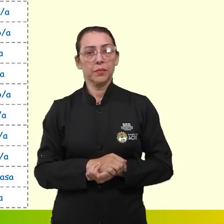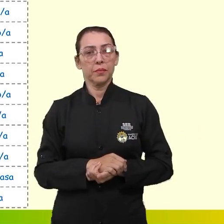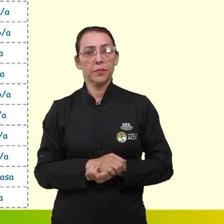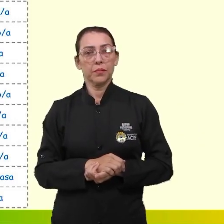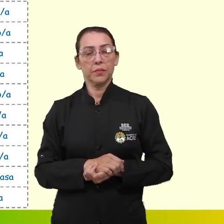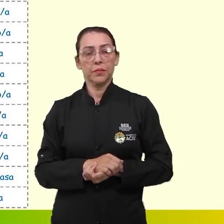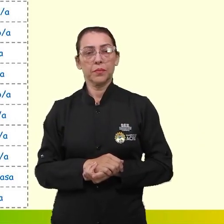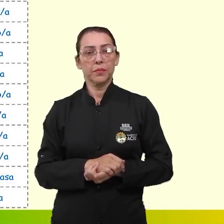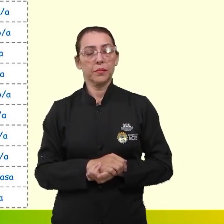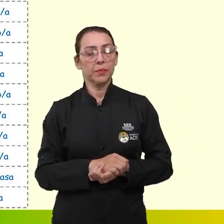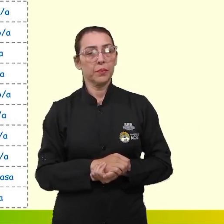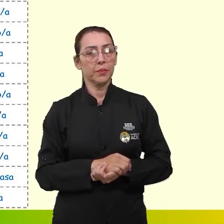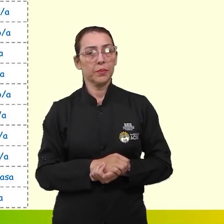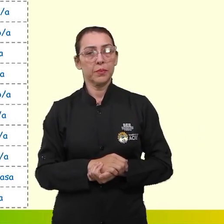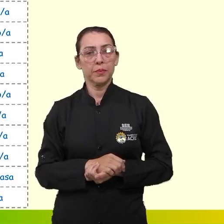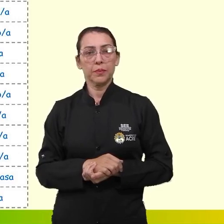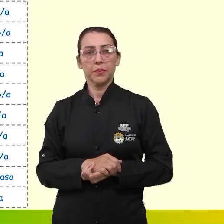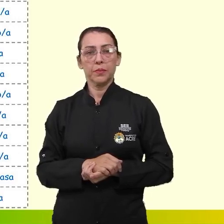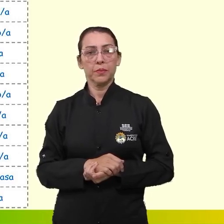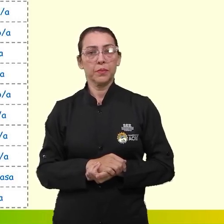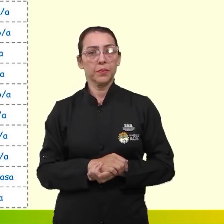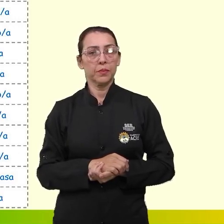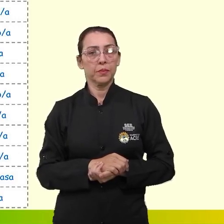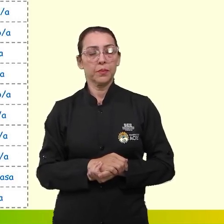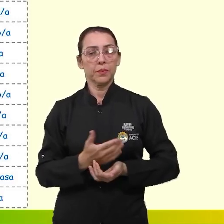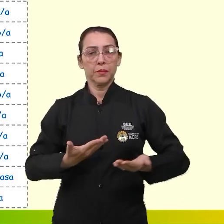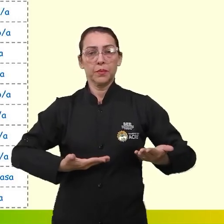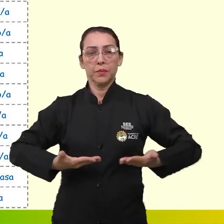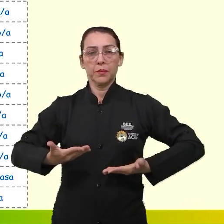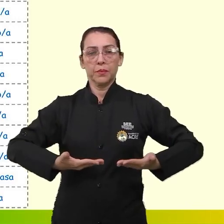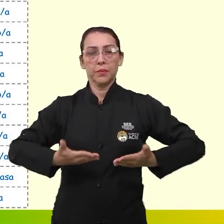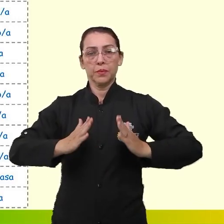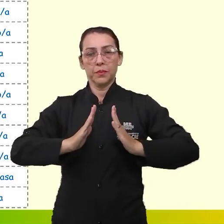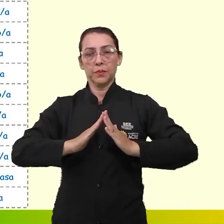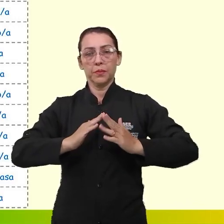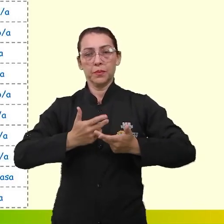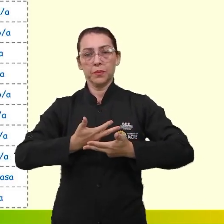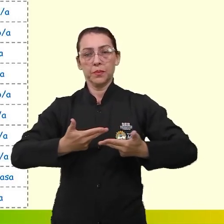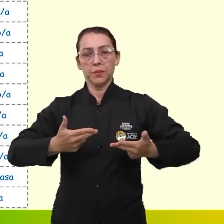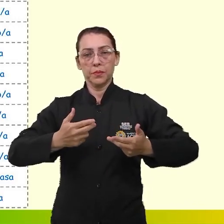Aqui nós temos ama de casa, né, que é a famosa dona de casa.